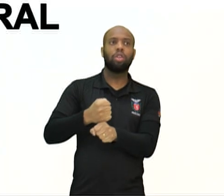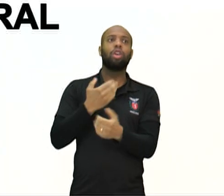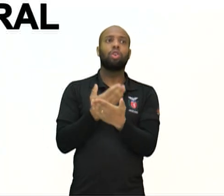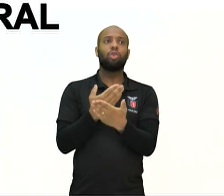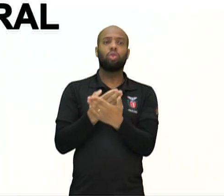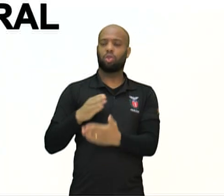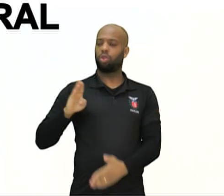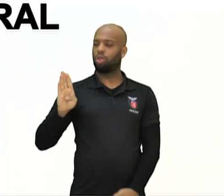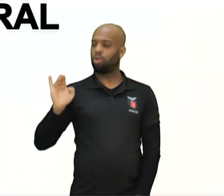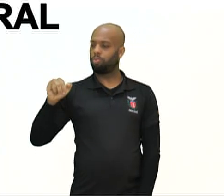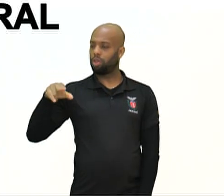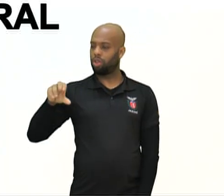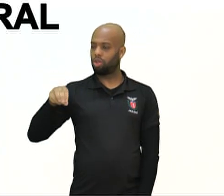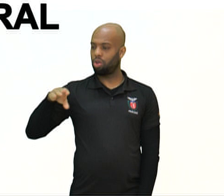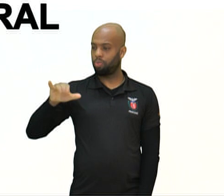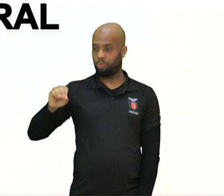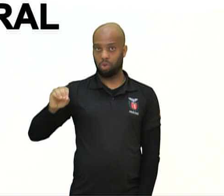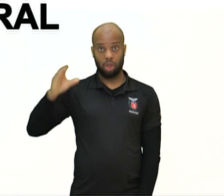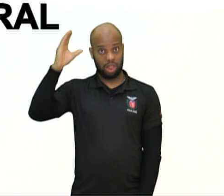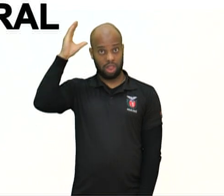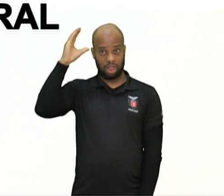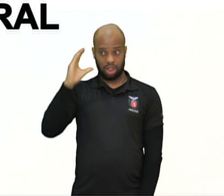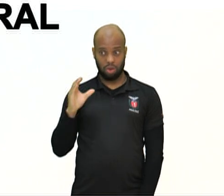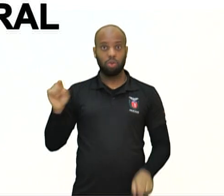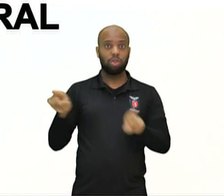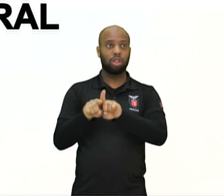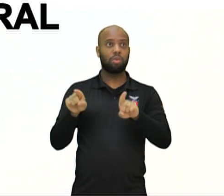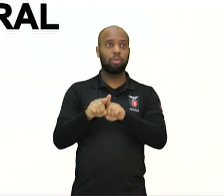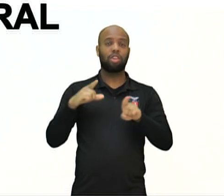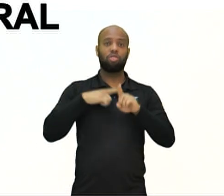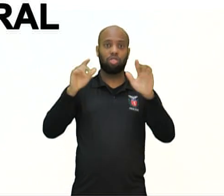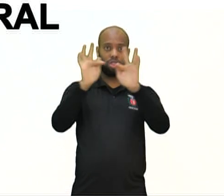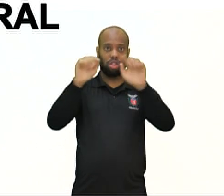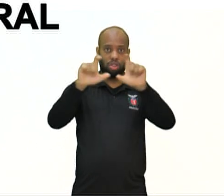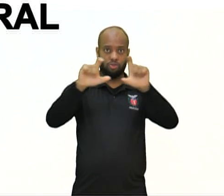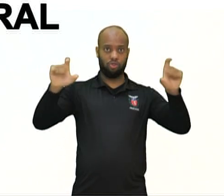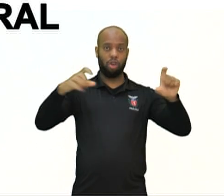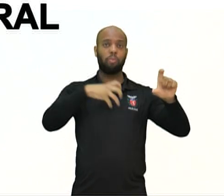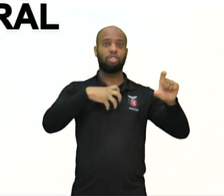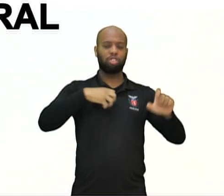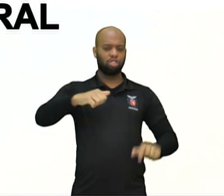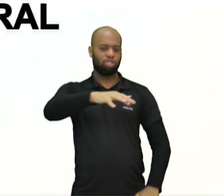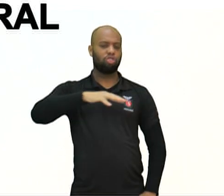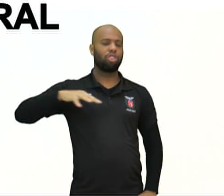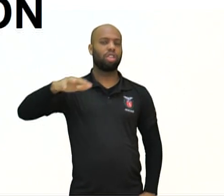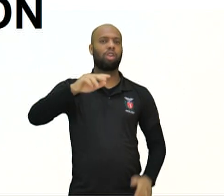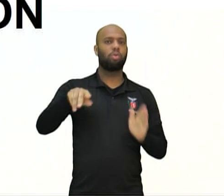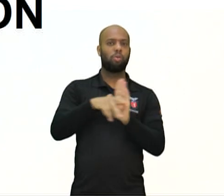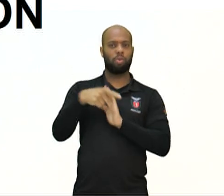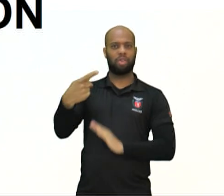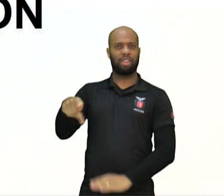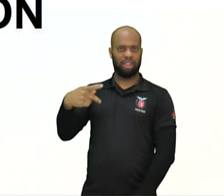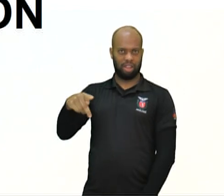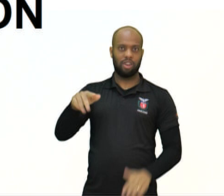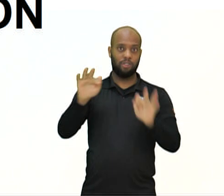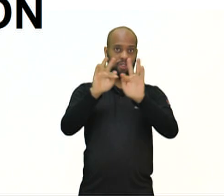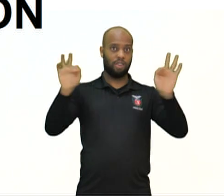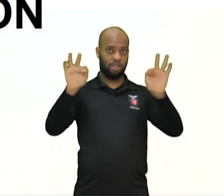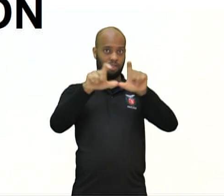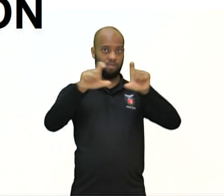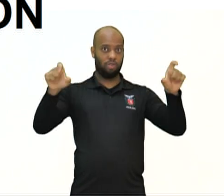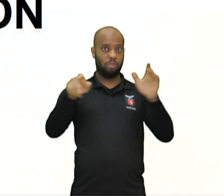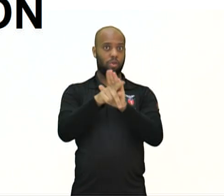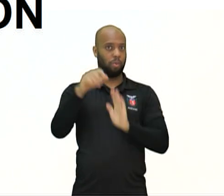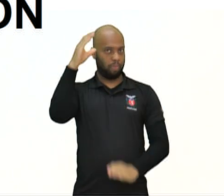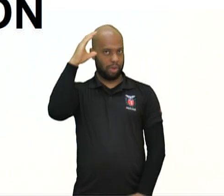sobre o binômio de Newton e a gente estudou a fórmula do termo geral do binômio de Newton. E hoje?